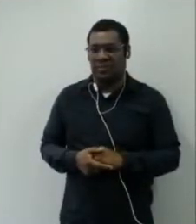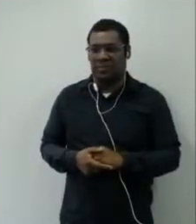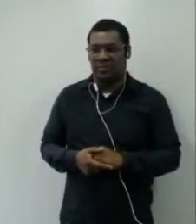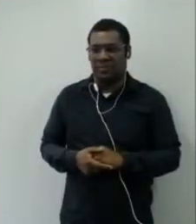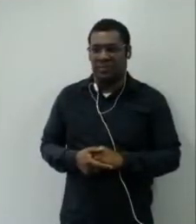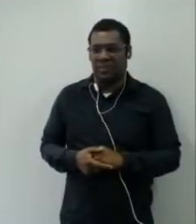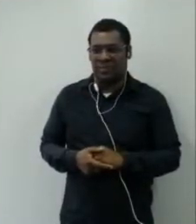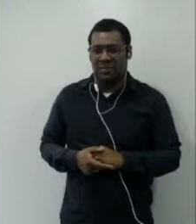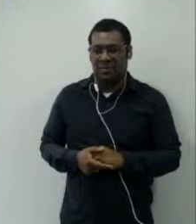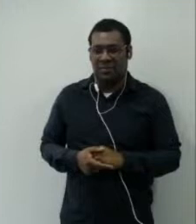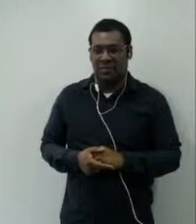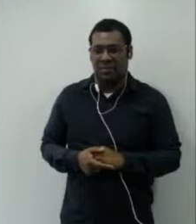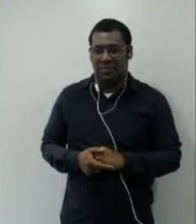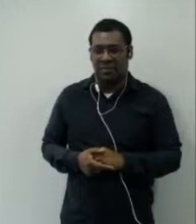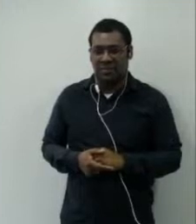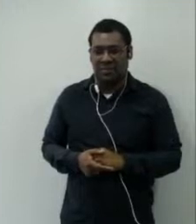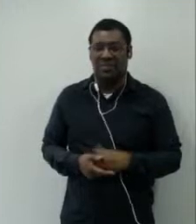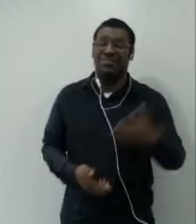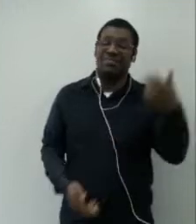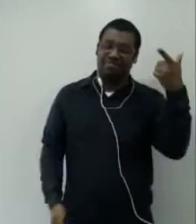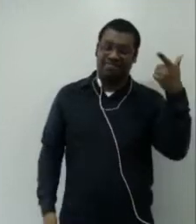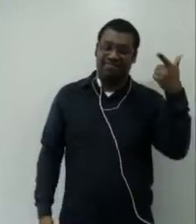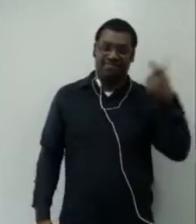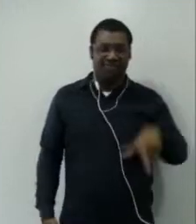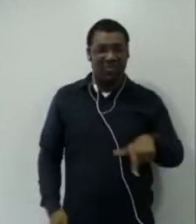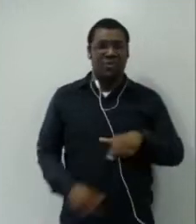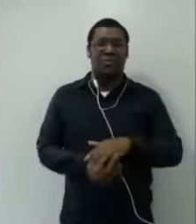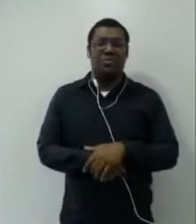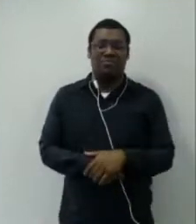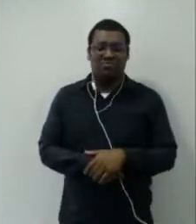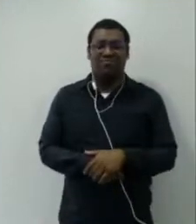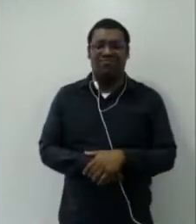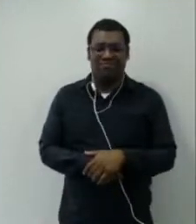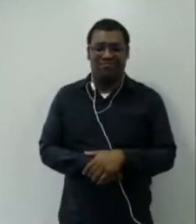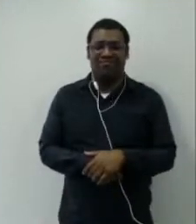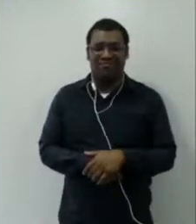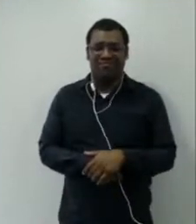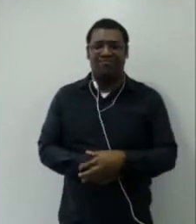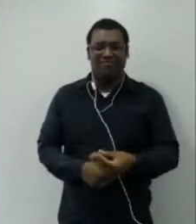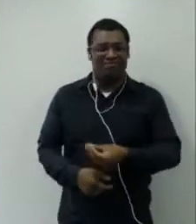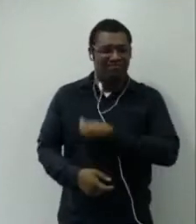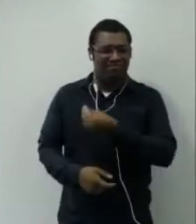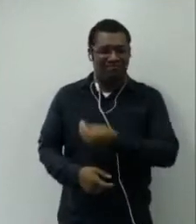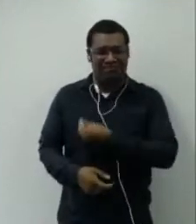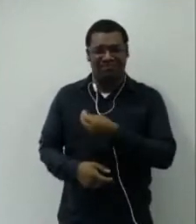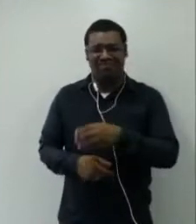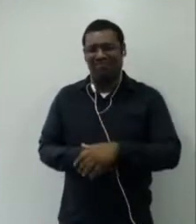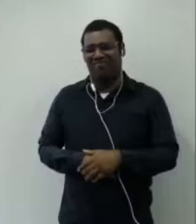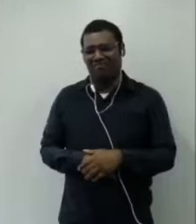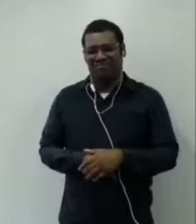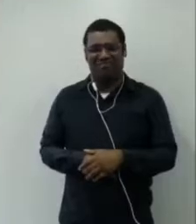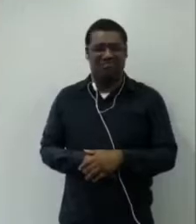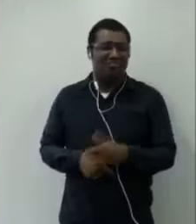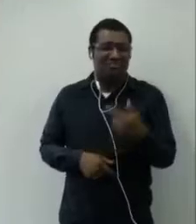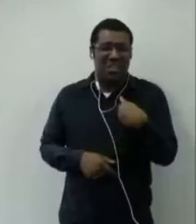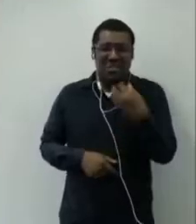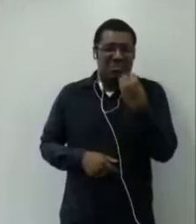Esse é mais um dos momentos da vida que sempre me faltam as